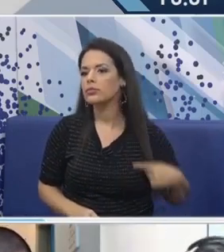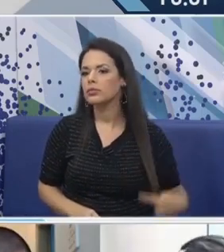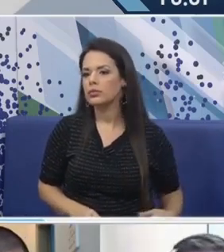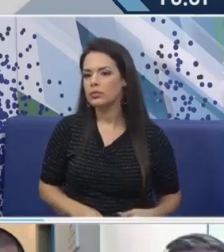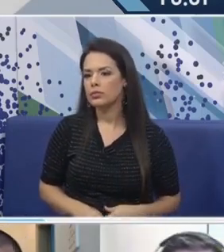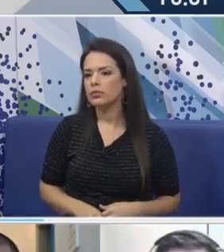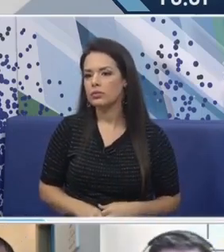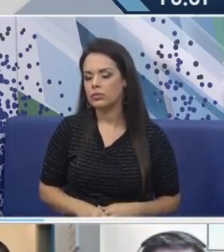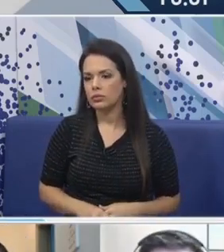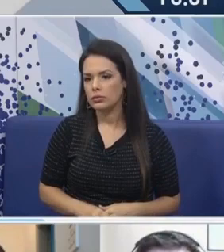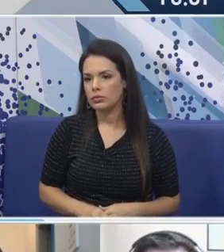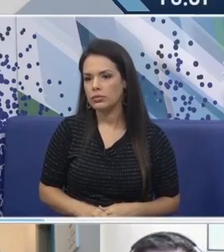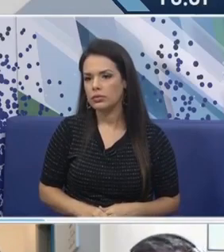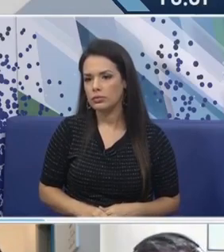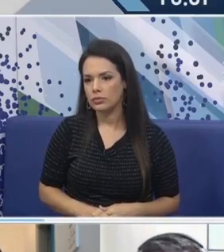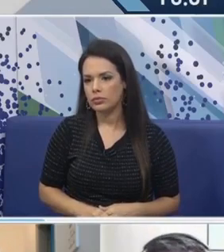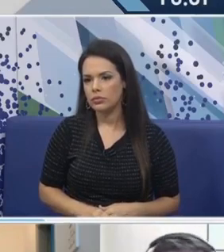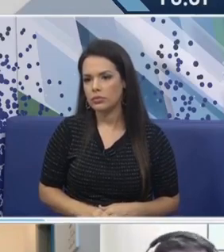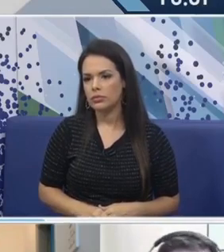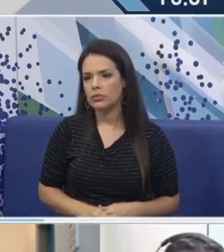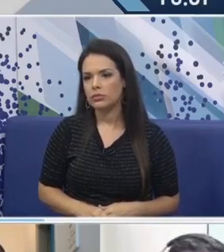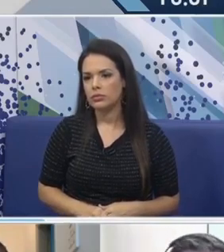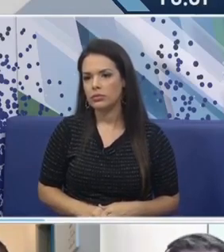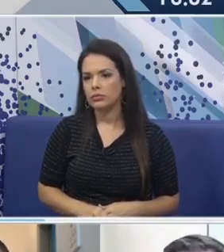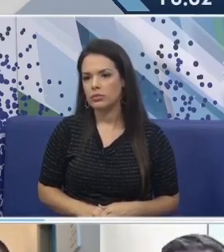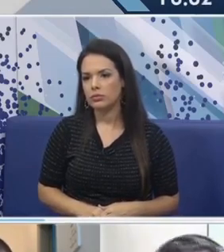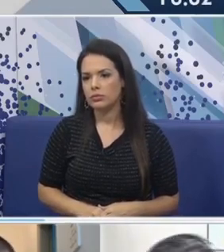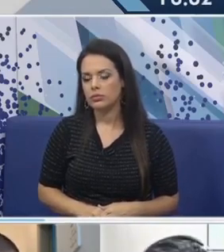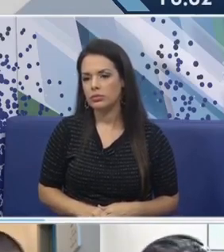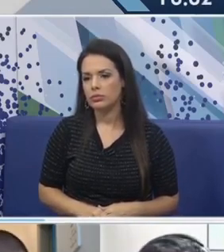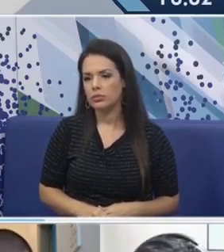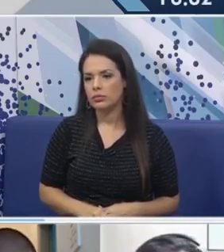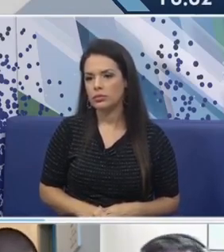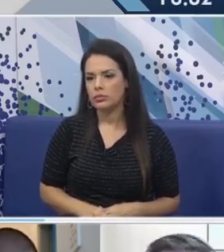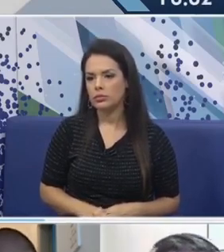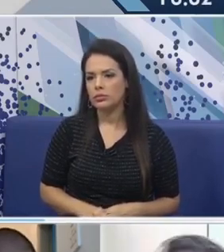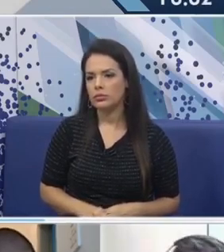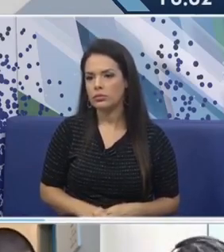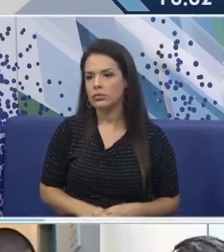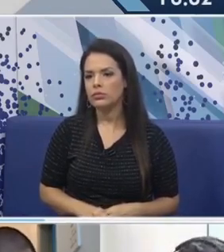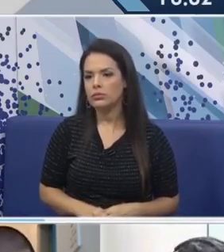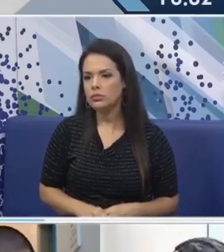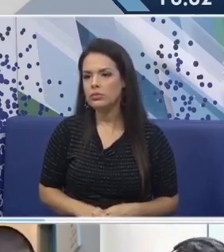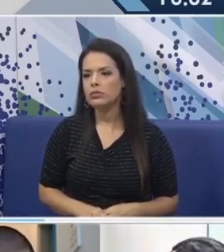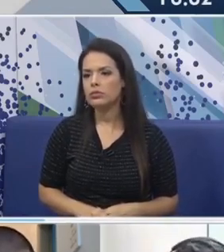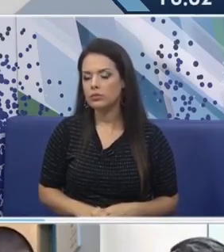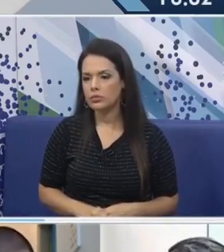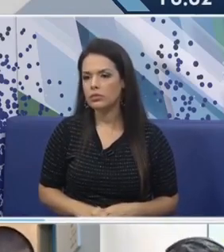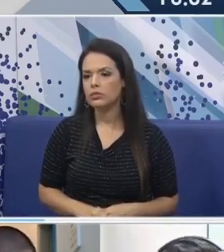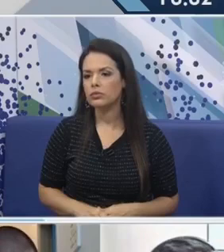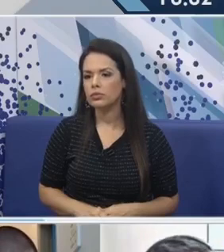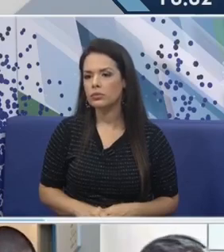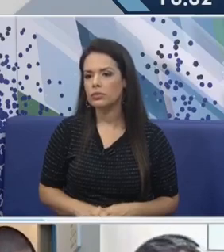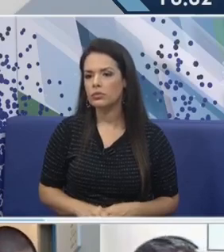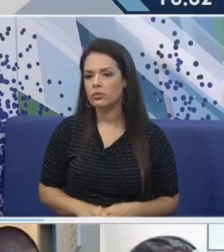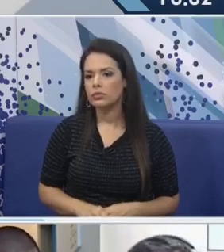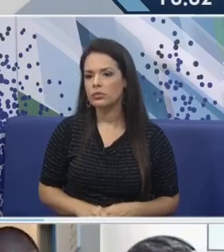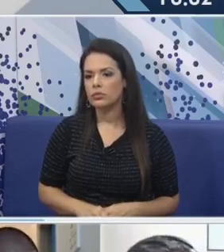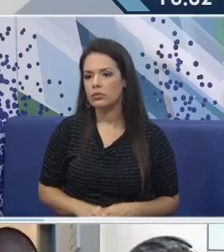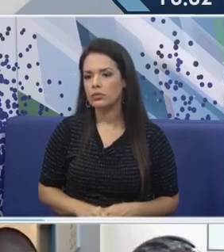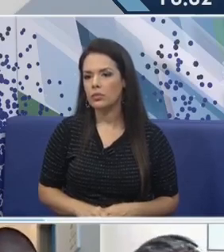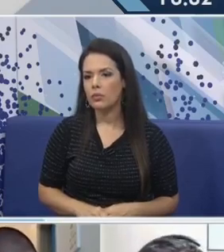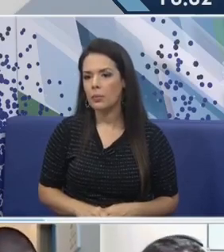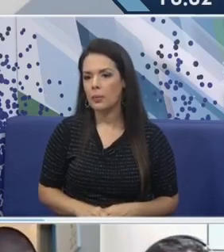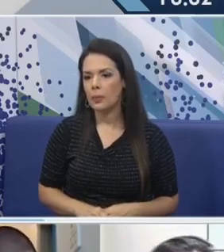vermelho porque não parou um ataque promissor. Você olha o lance e fala. É, tá bom. De fato, não era um ataque promissor. Esse carrinho